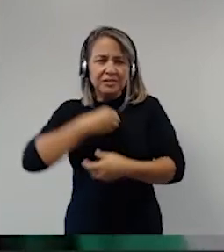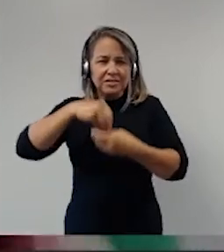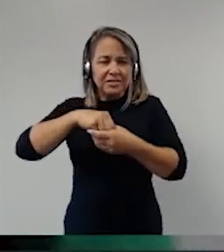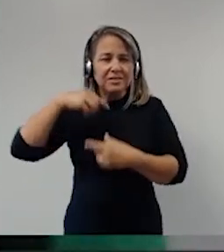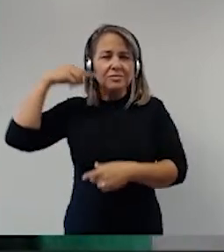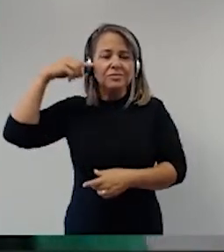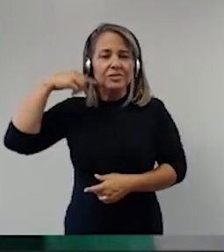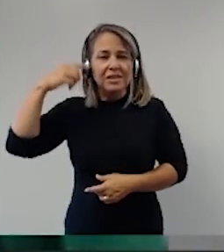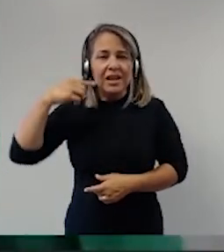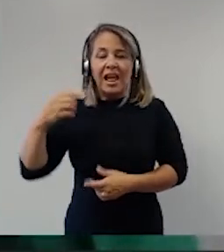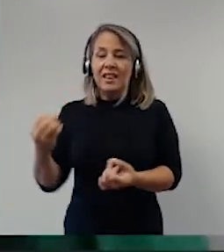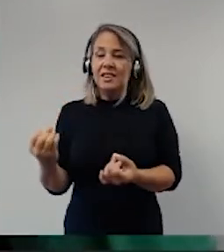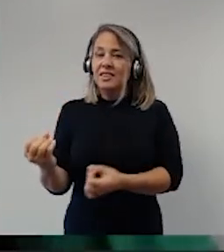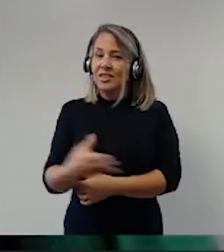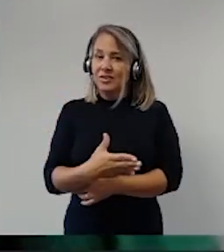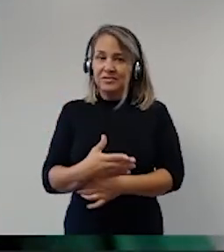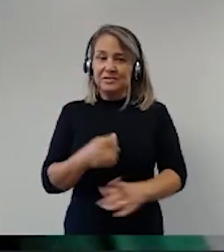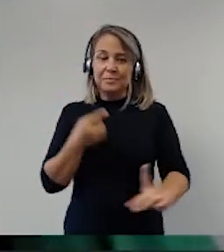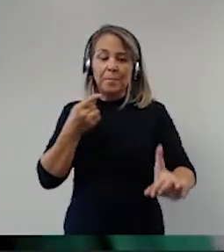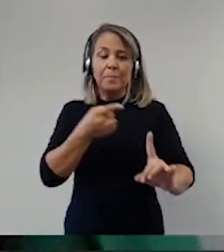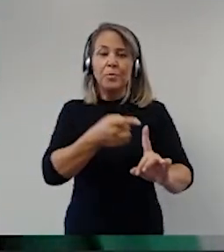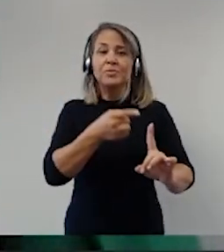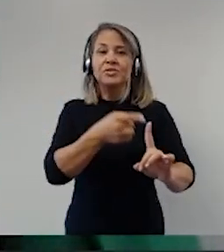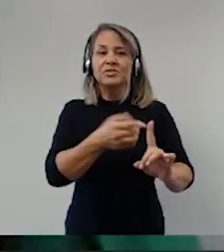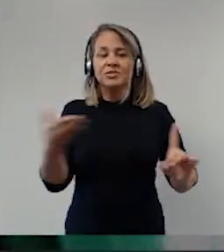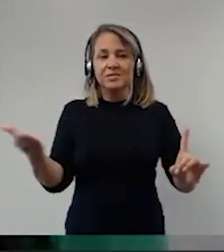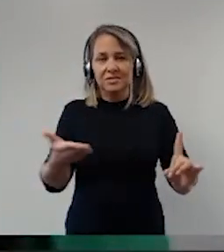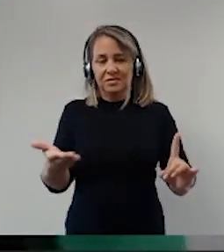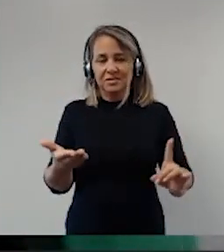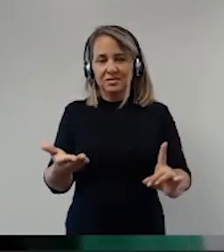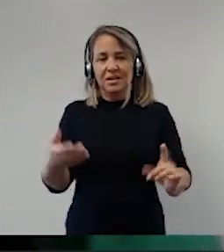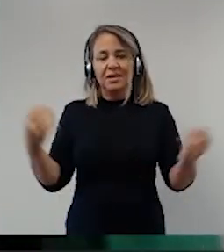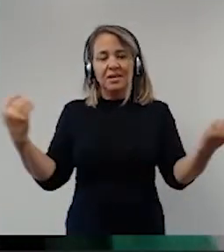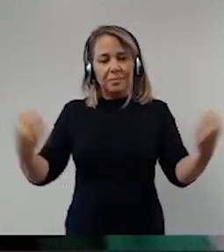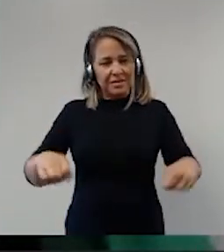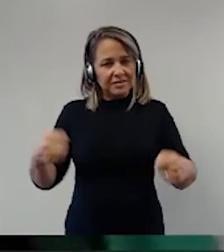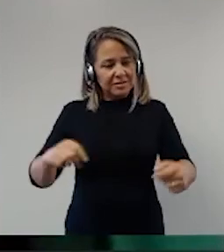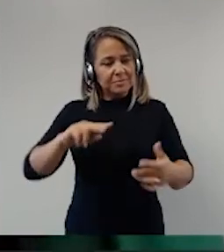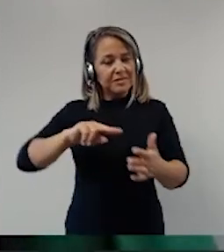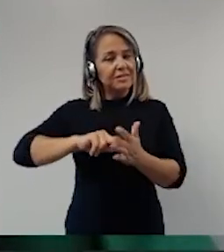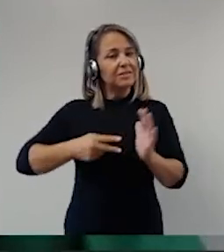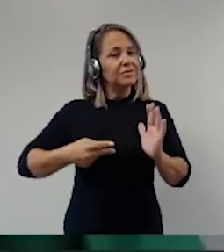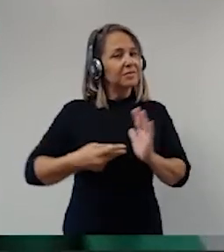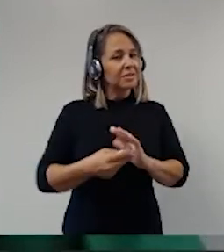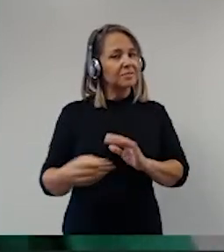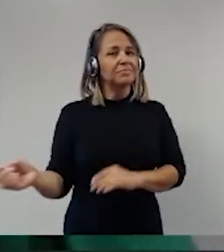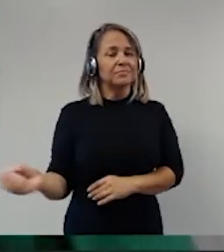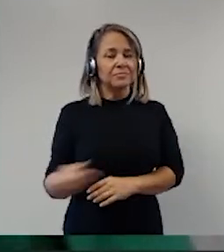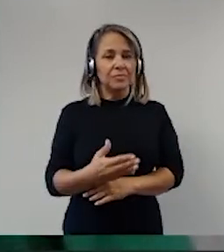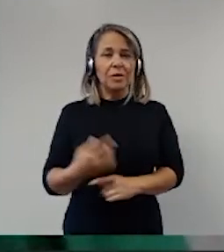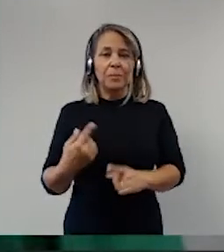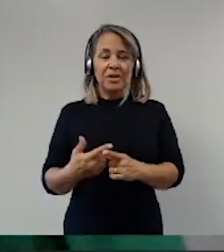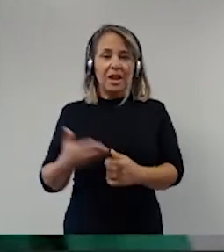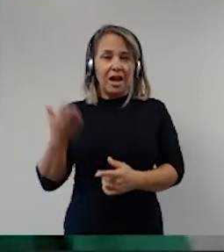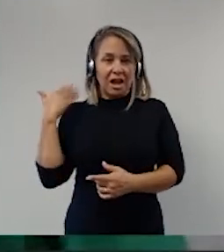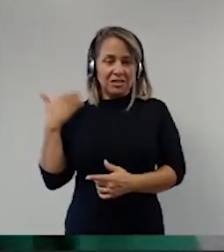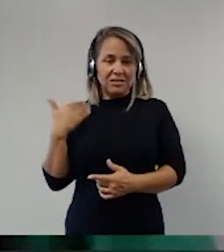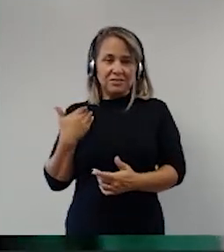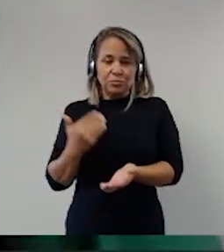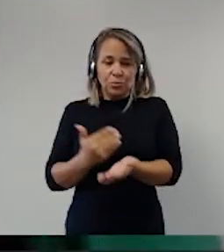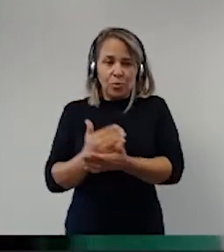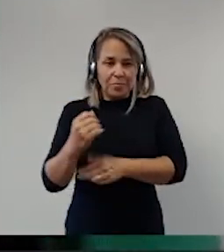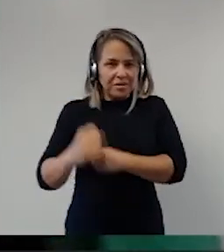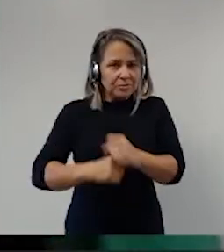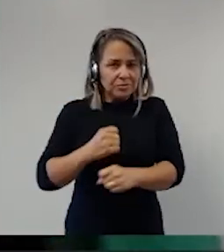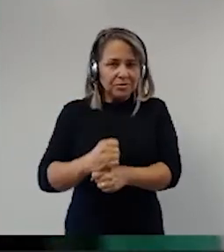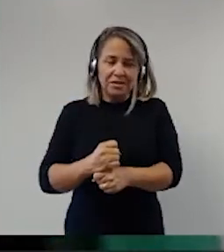as suas novas metas diante dessa crise? A gente precisa, né, ressignificar as metas que eu tinha no início do meu ano, não são